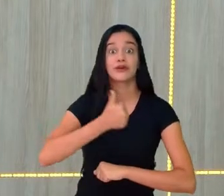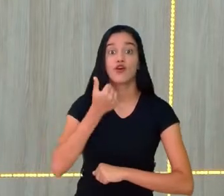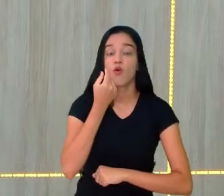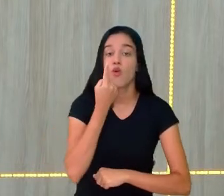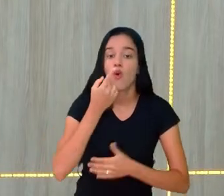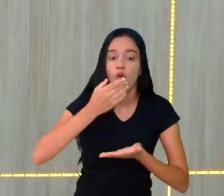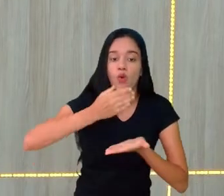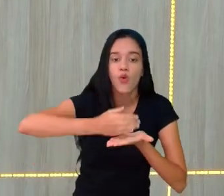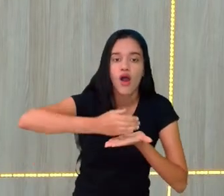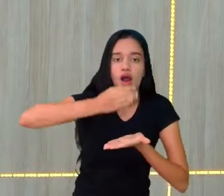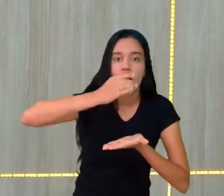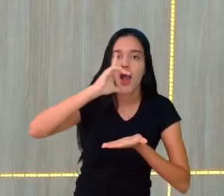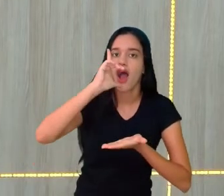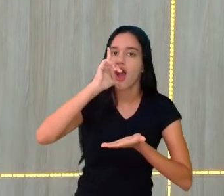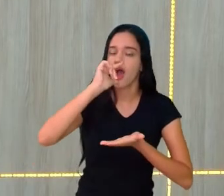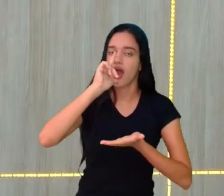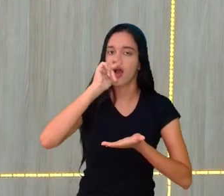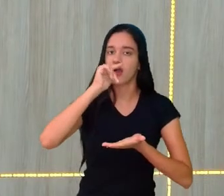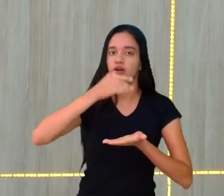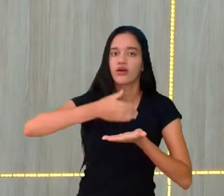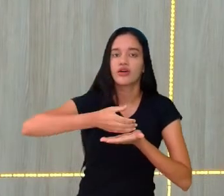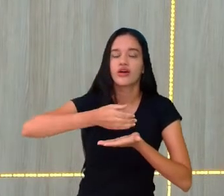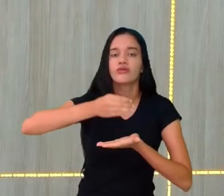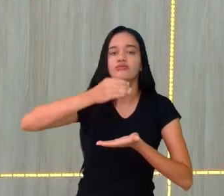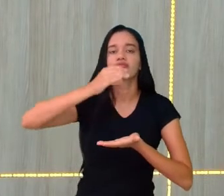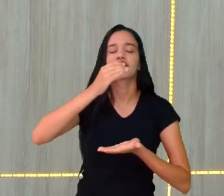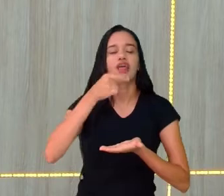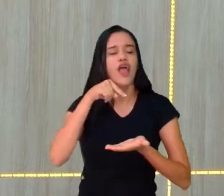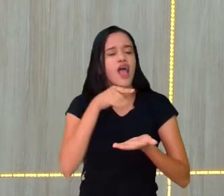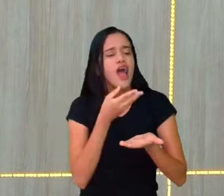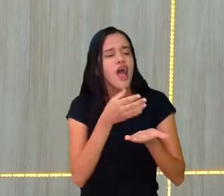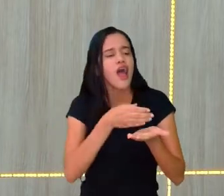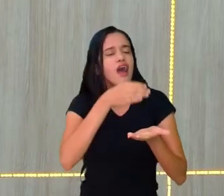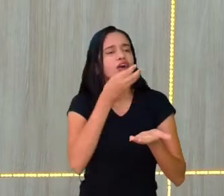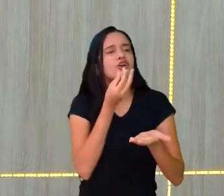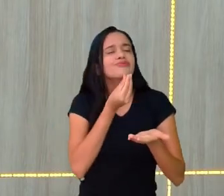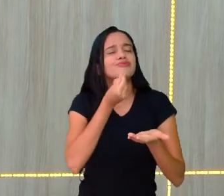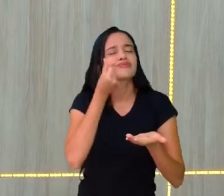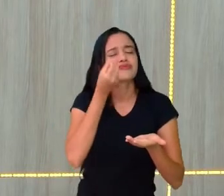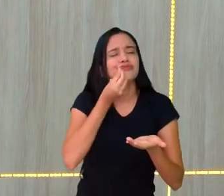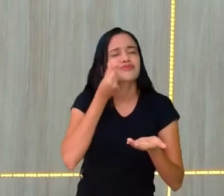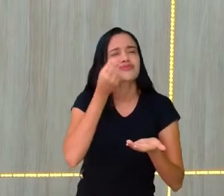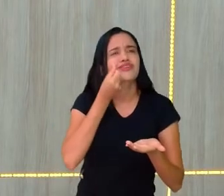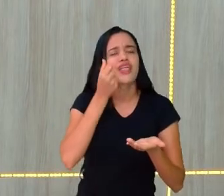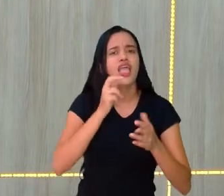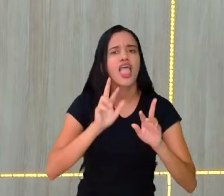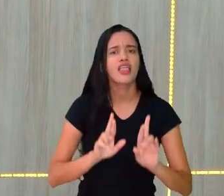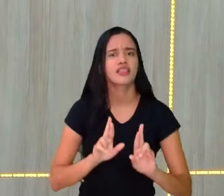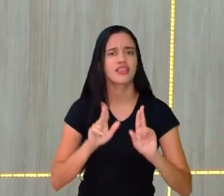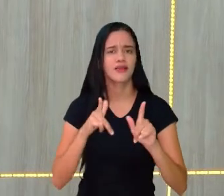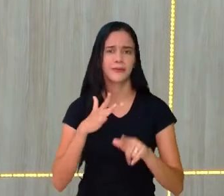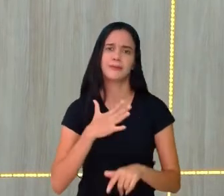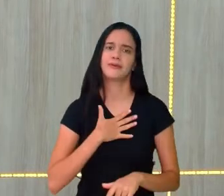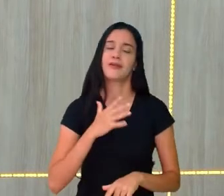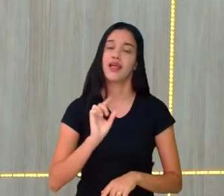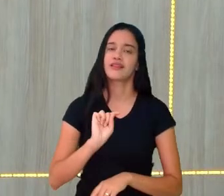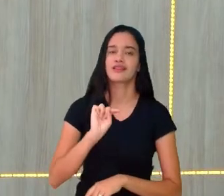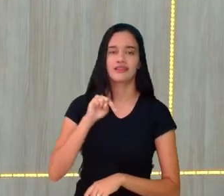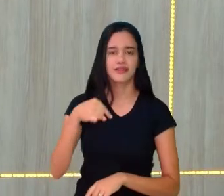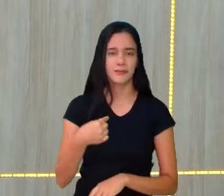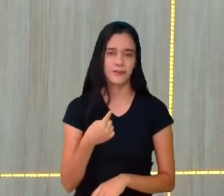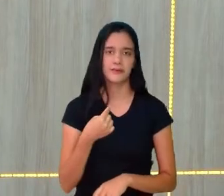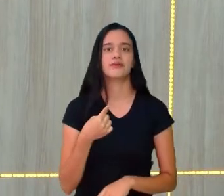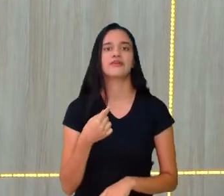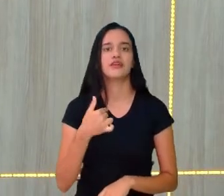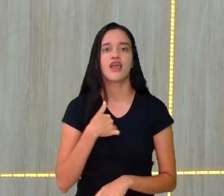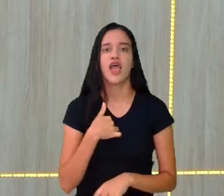um copo de água, aquela água ela teve um sabor tão diferente para mim que depois daquele dia